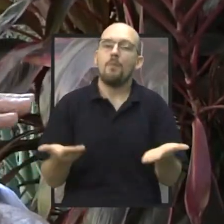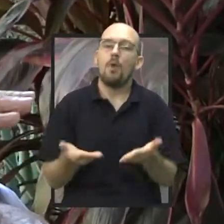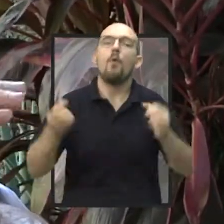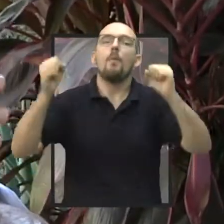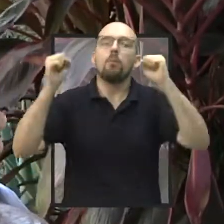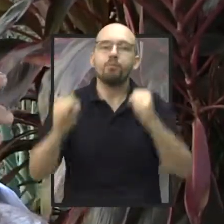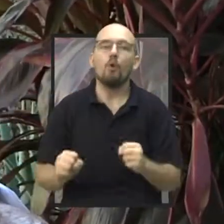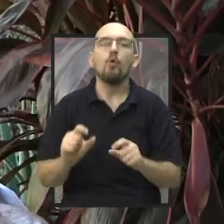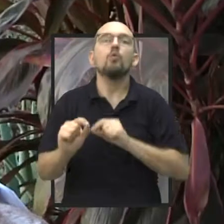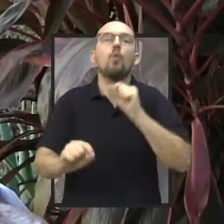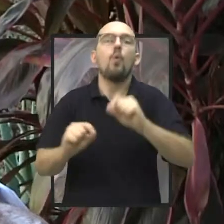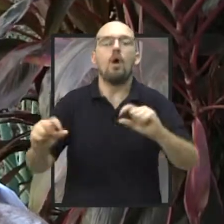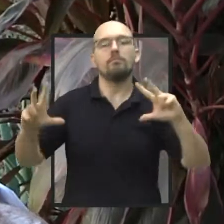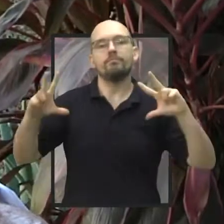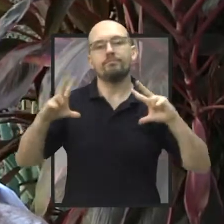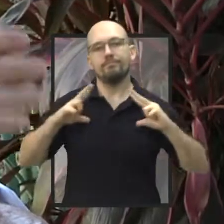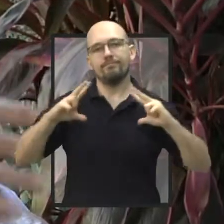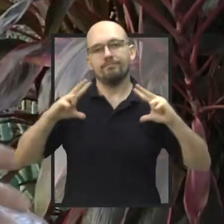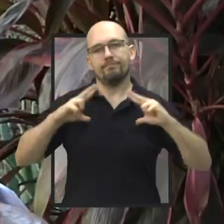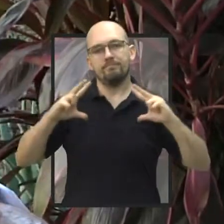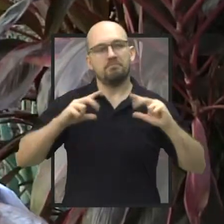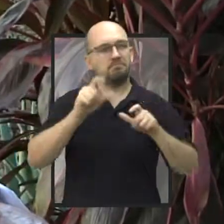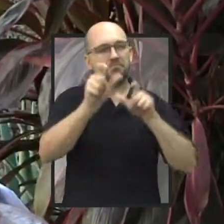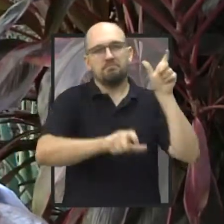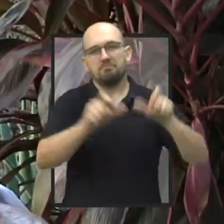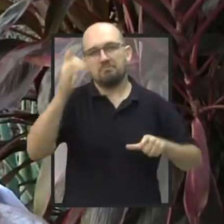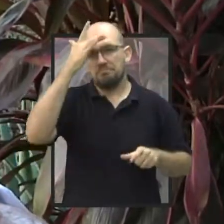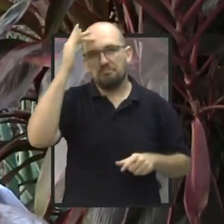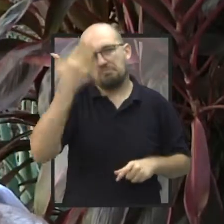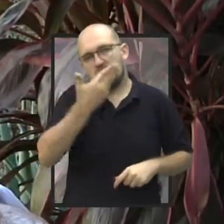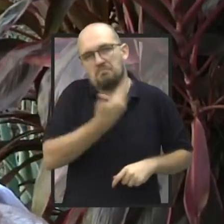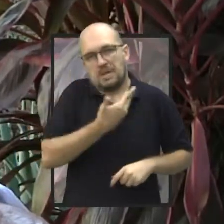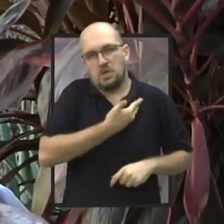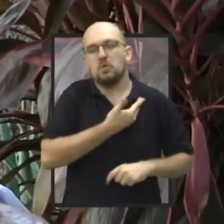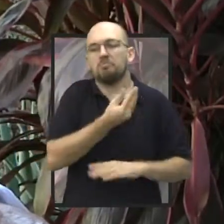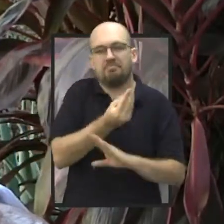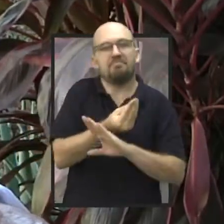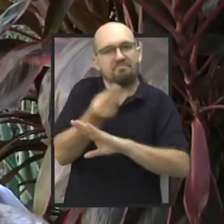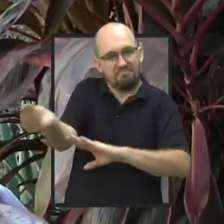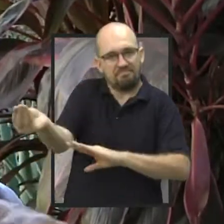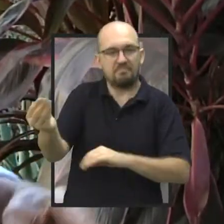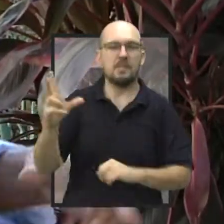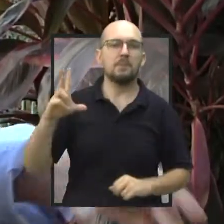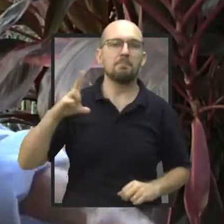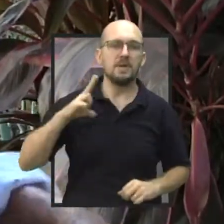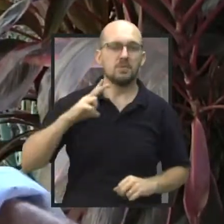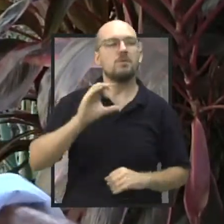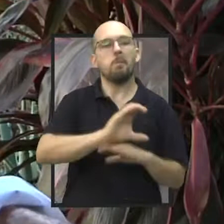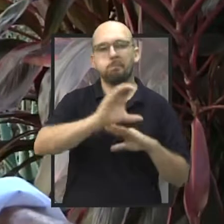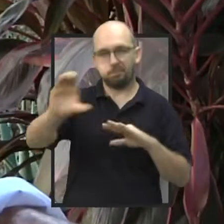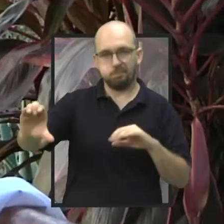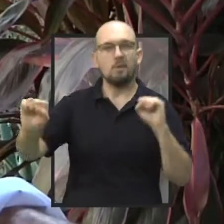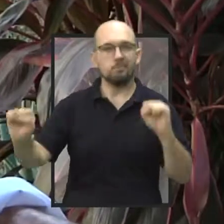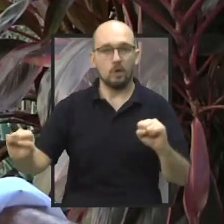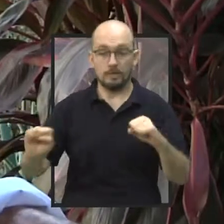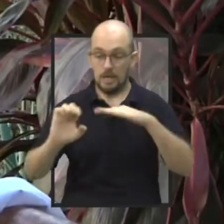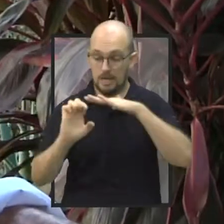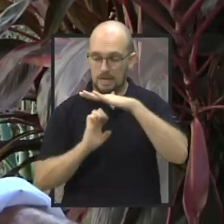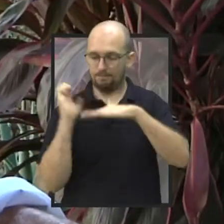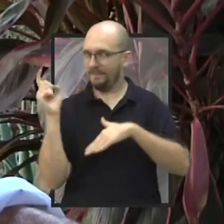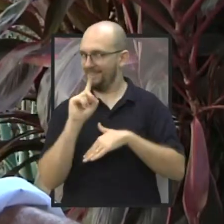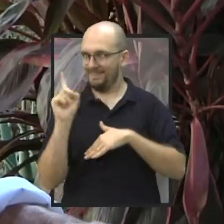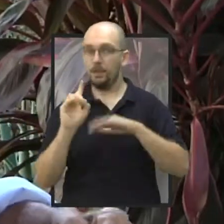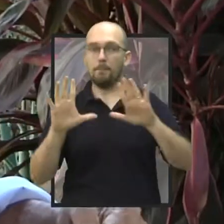pode ser um financiamento espontâneo de um amigo, como pode ser do particular. Tudo bem.